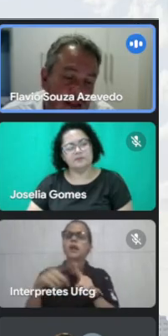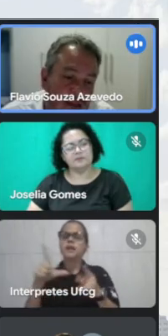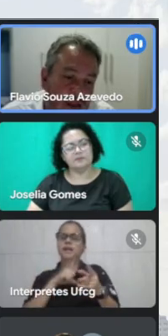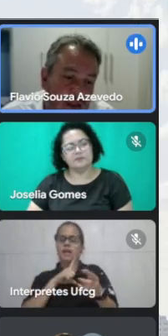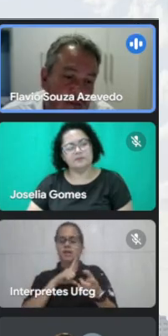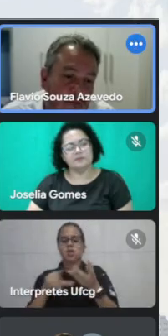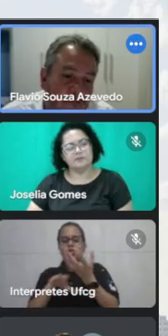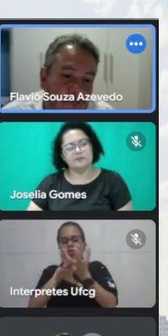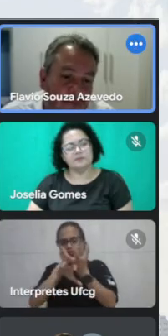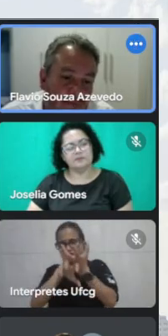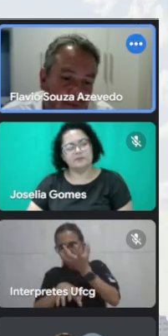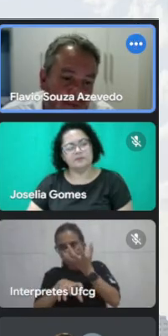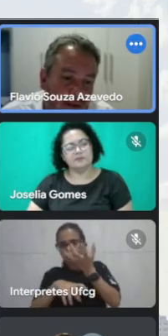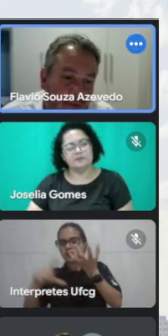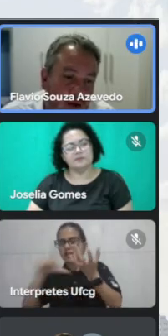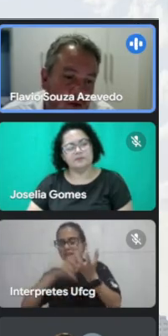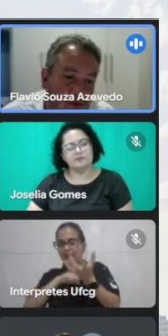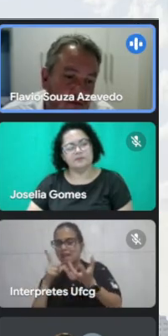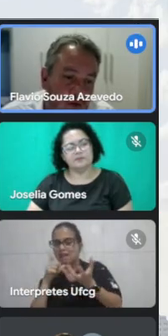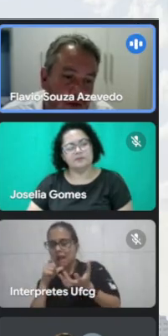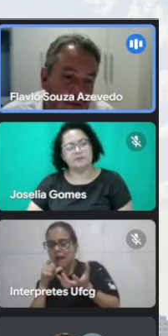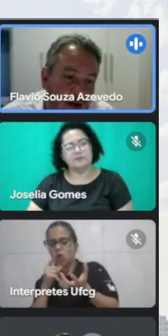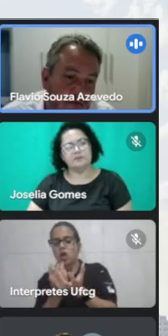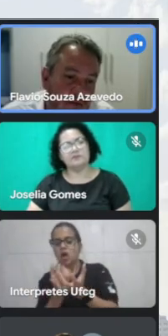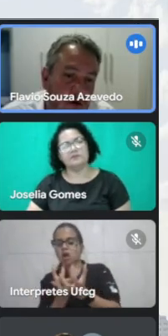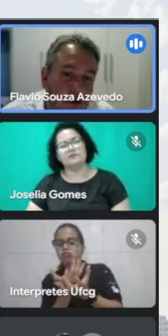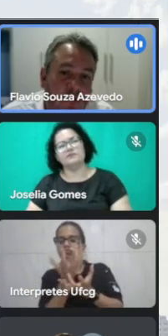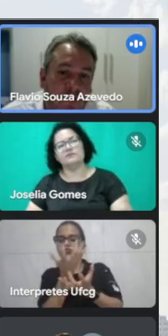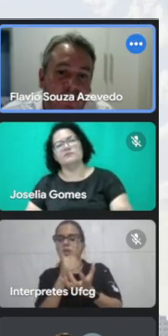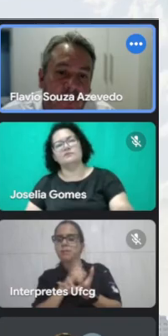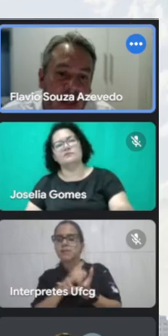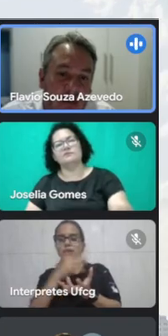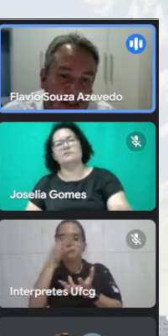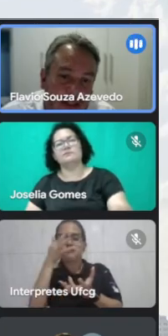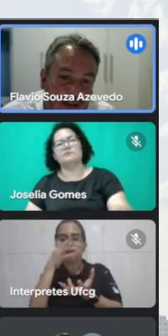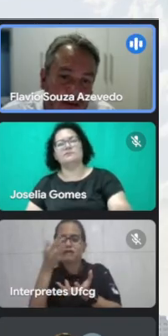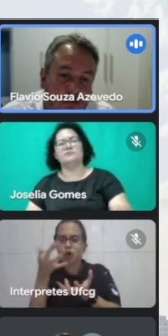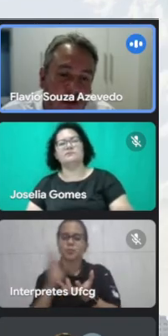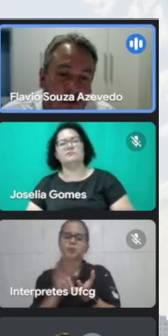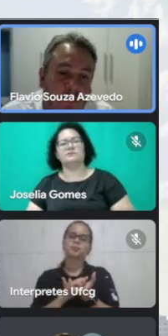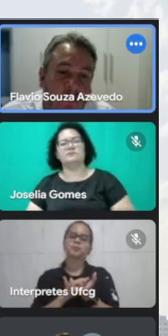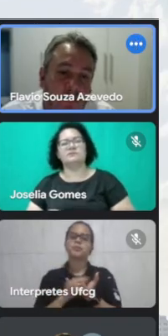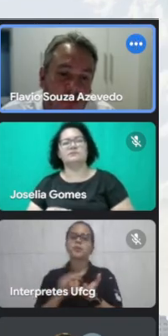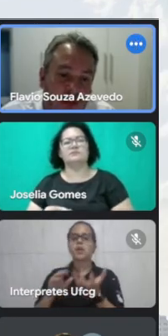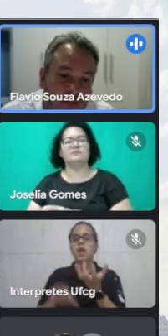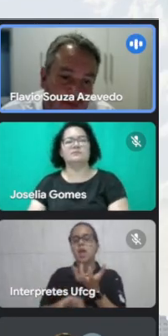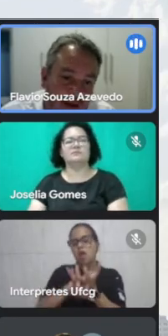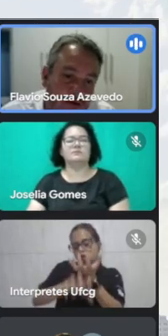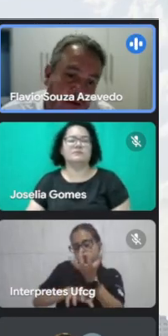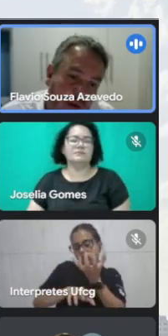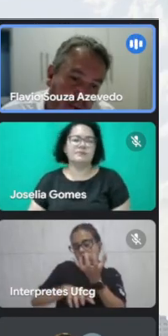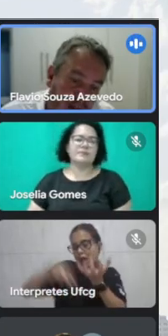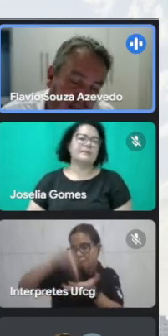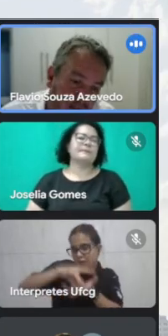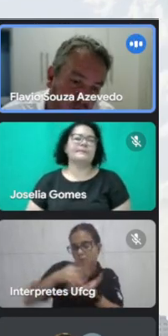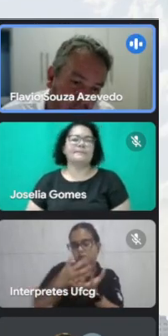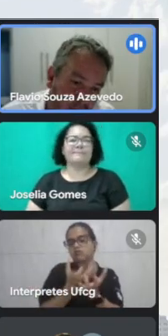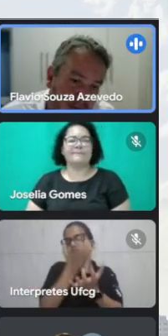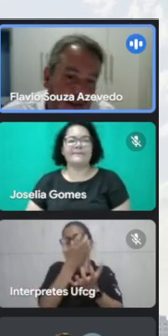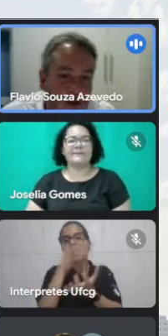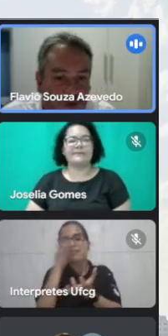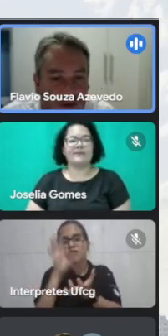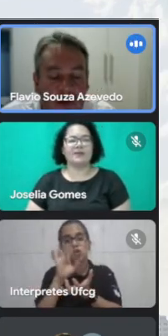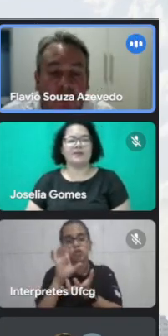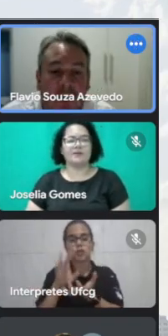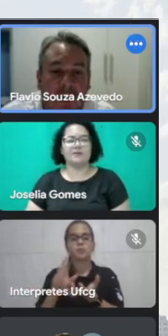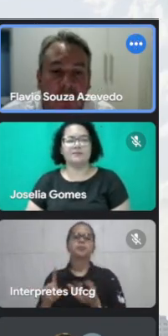do sedimento, também algumas flores para fora. A emergente, né, que é fixa, fica uma parte